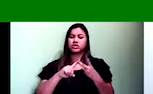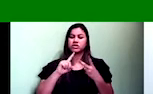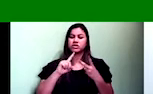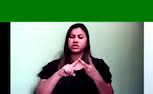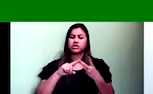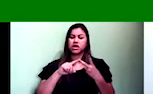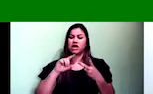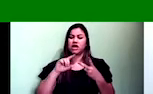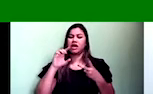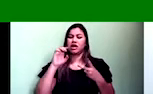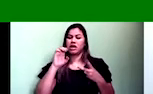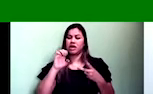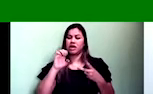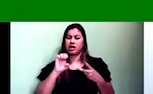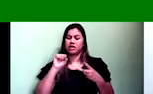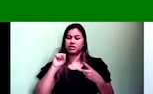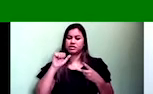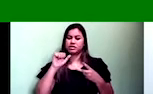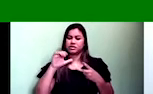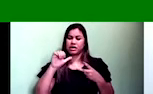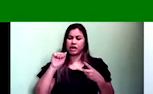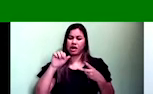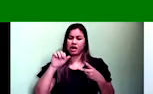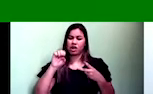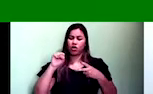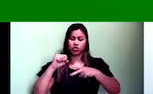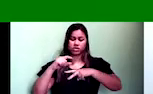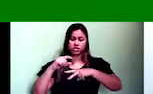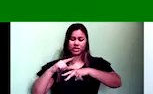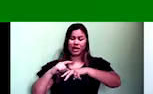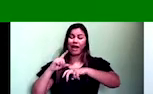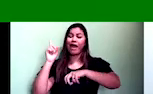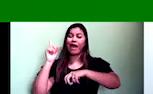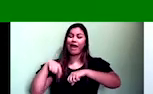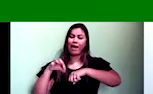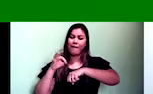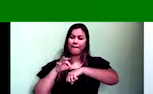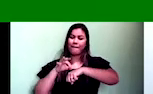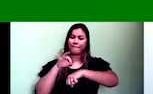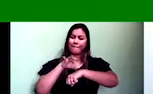são infecções intestinais.